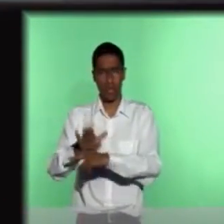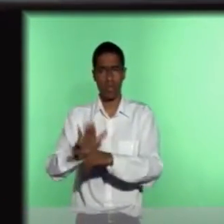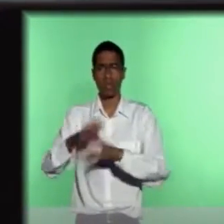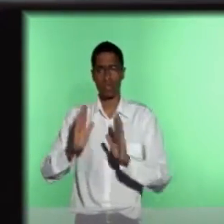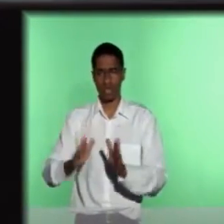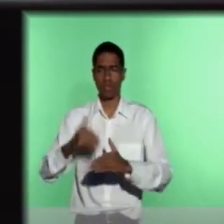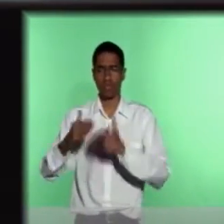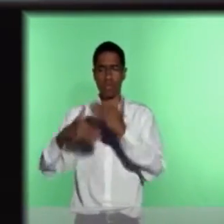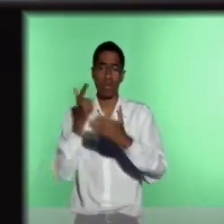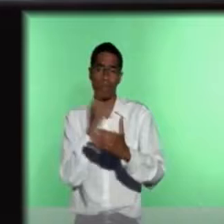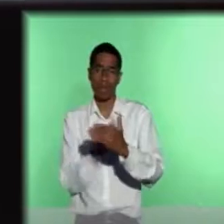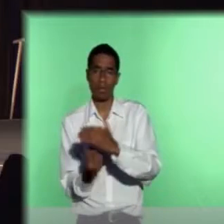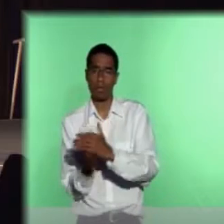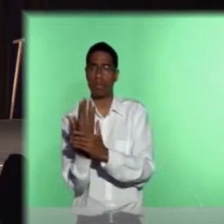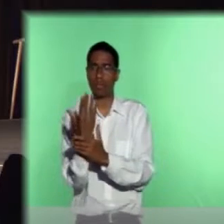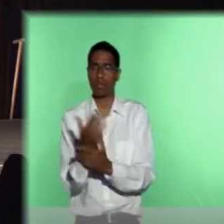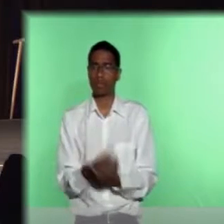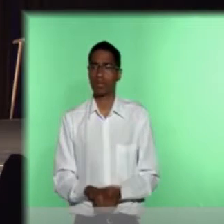para existir. Bom,